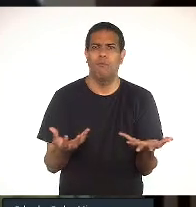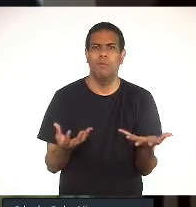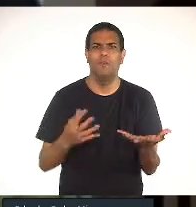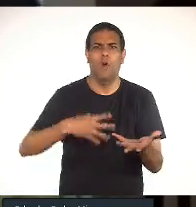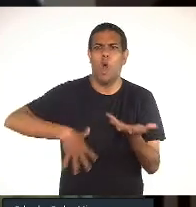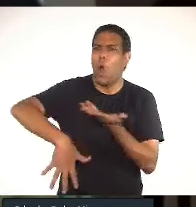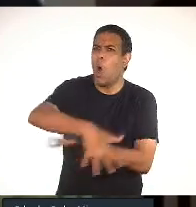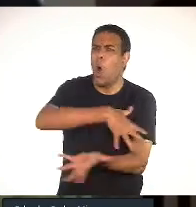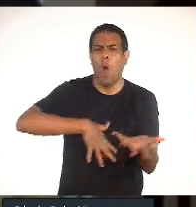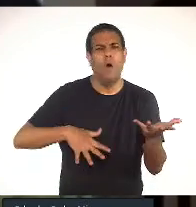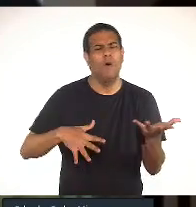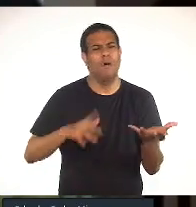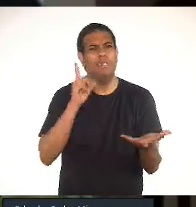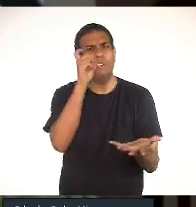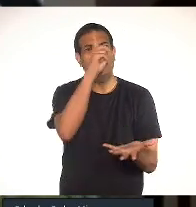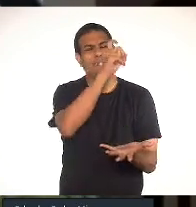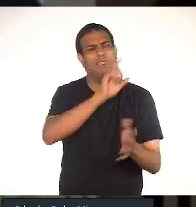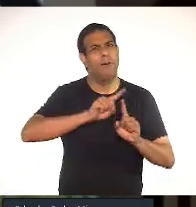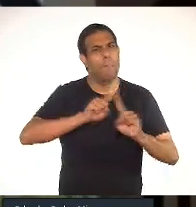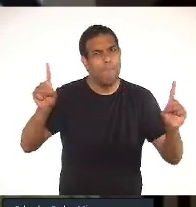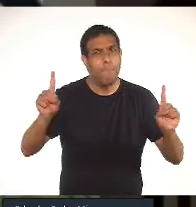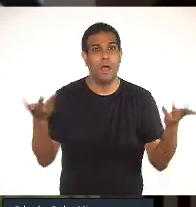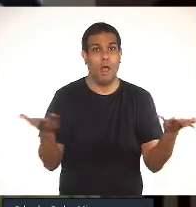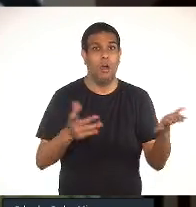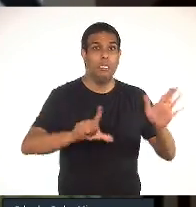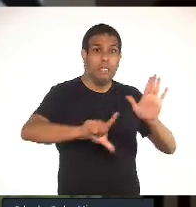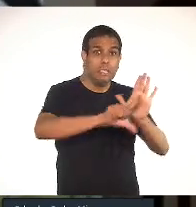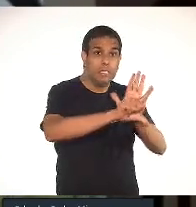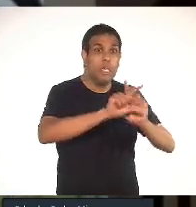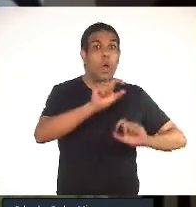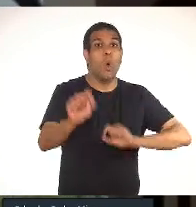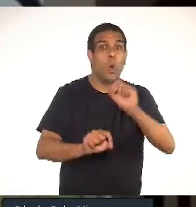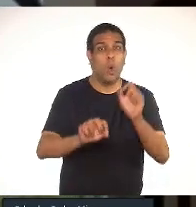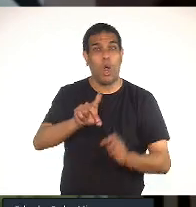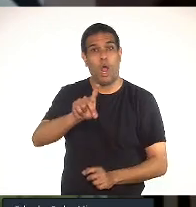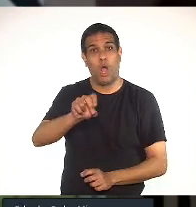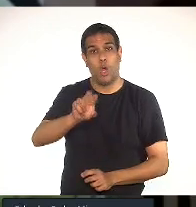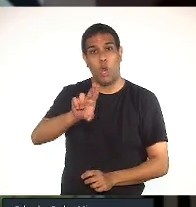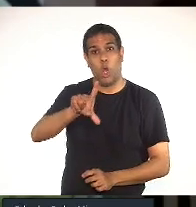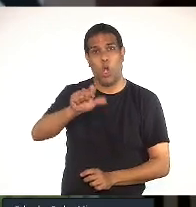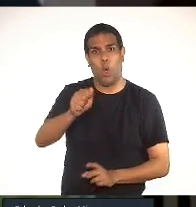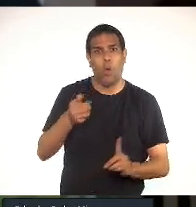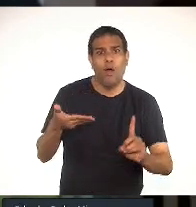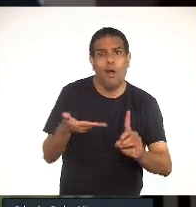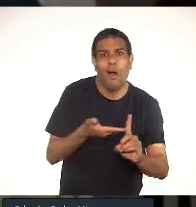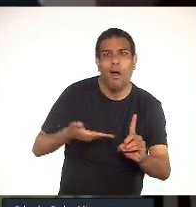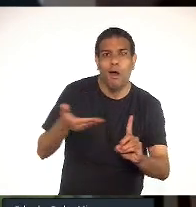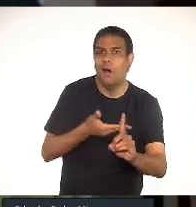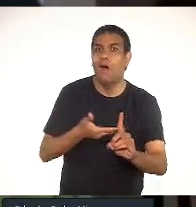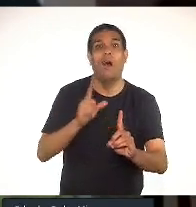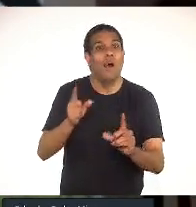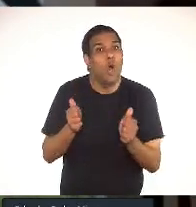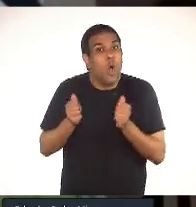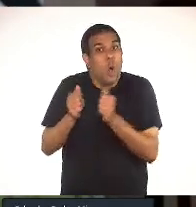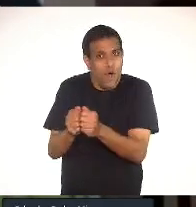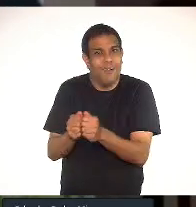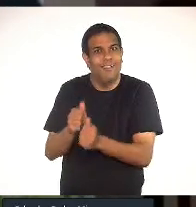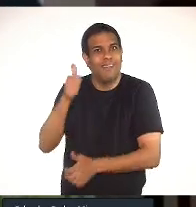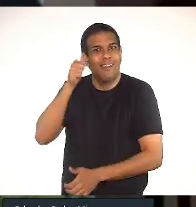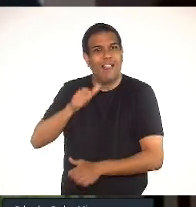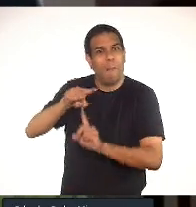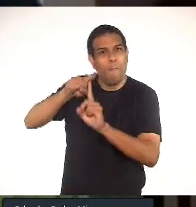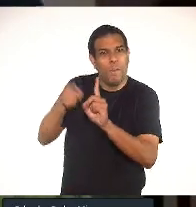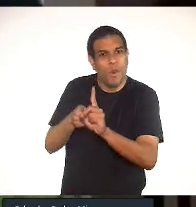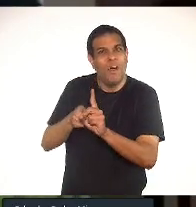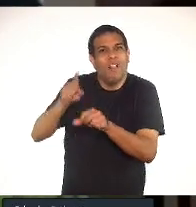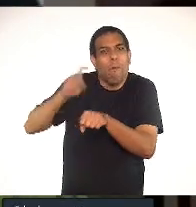tem exatamente a sua função. No caso, a doula, ela apoia a mulher, ela não faz o parto, ela apoia a mulher